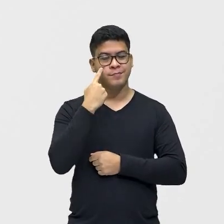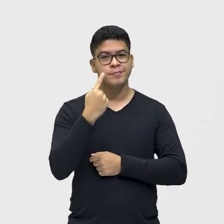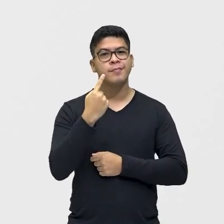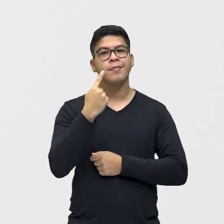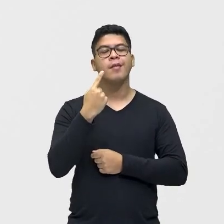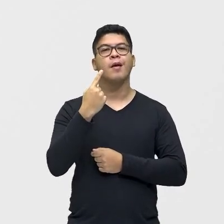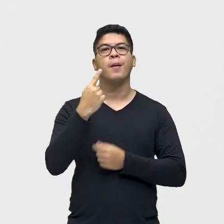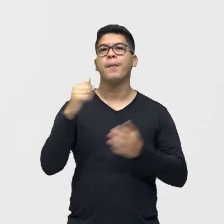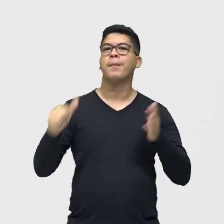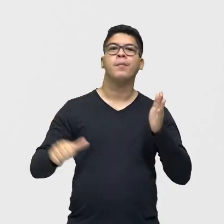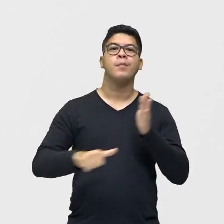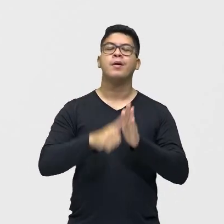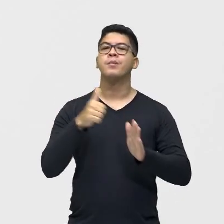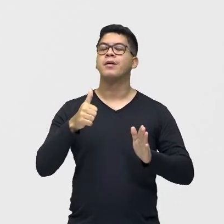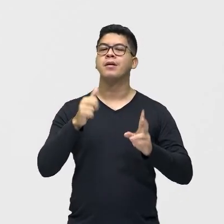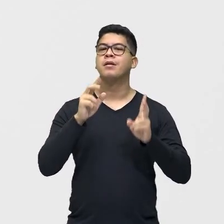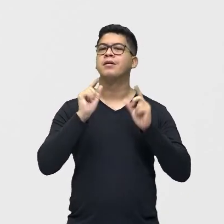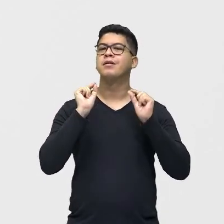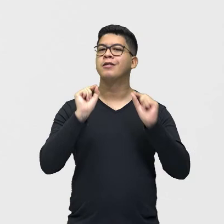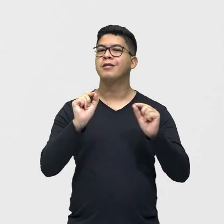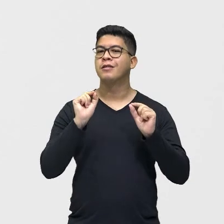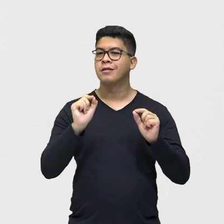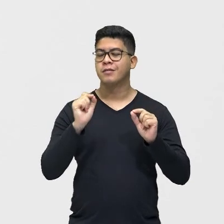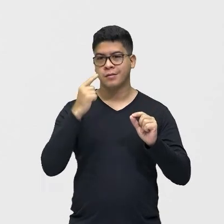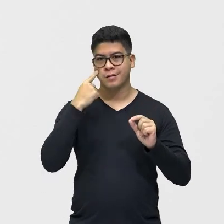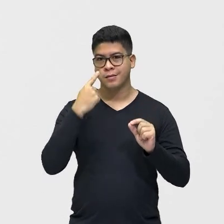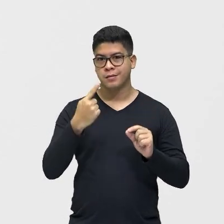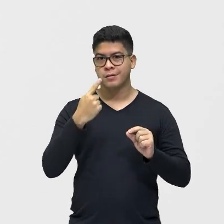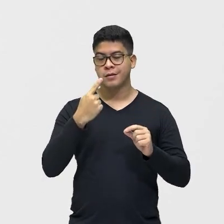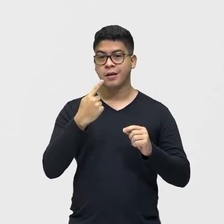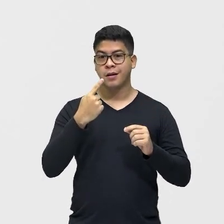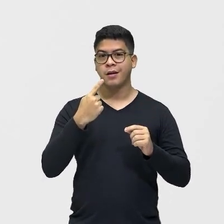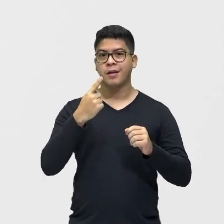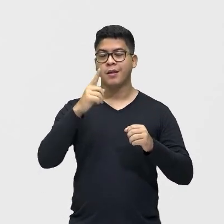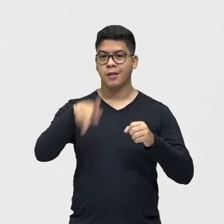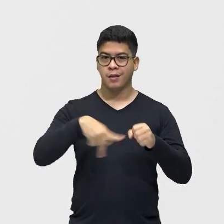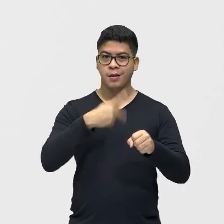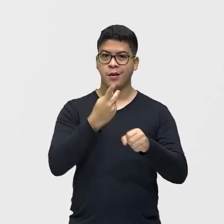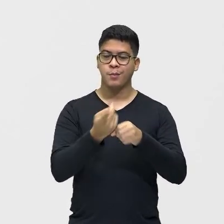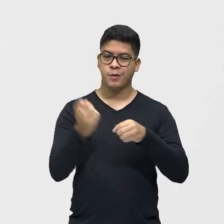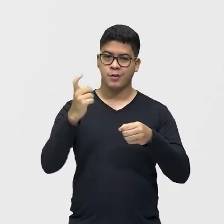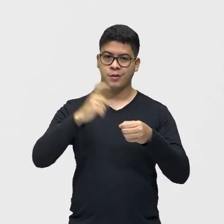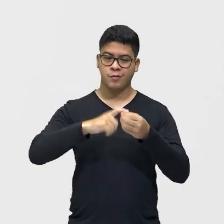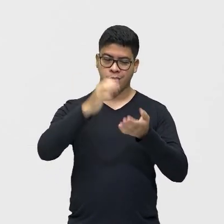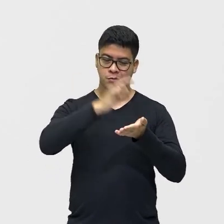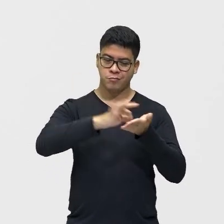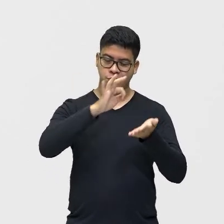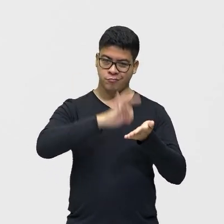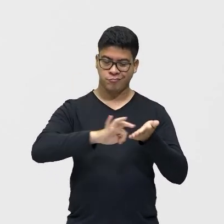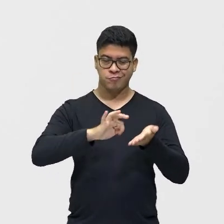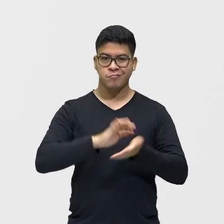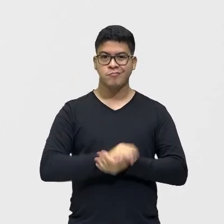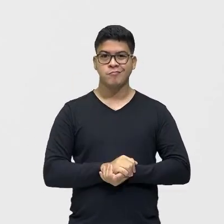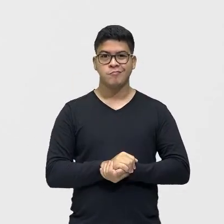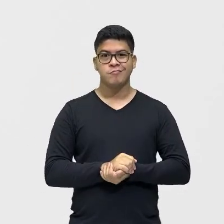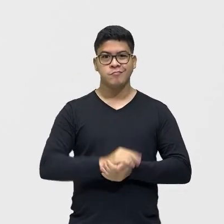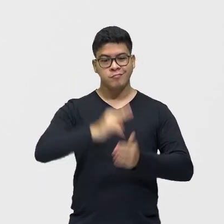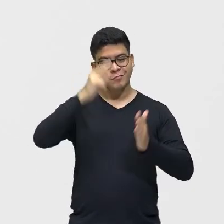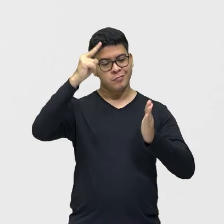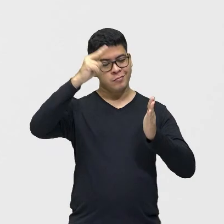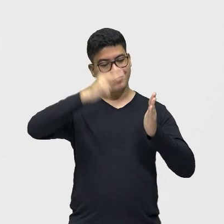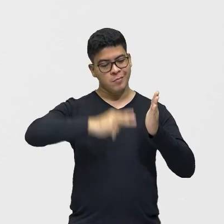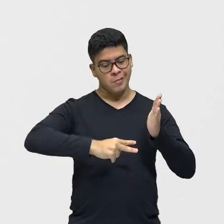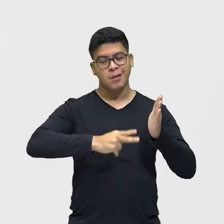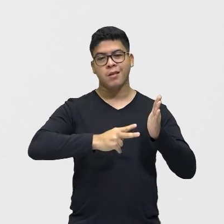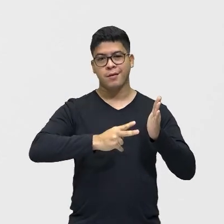verificar, vou fazer a leitura, verifico qual é a resposta de vocês e aí sim faço a correção. Então, olha só, na questão 1 diz assim: